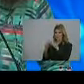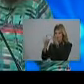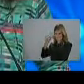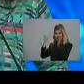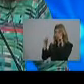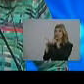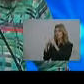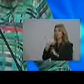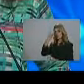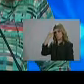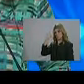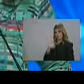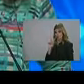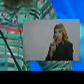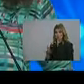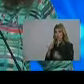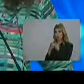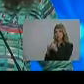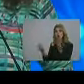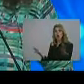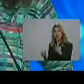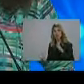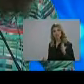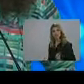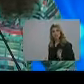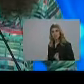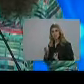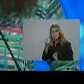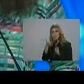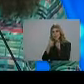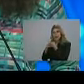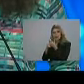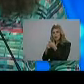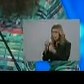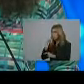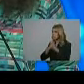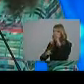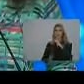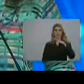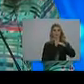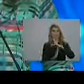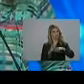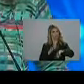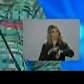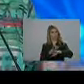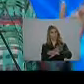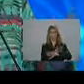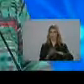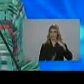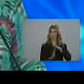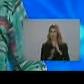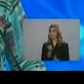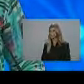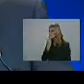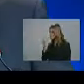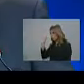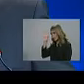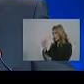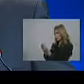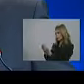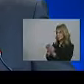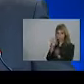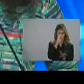de transporte. E nós temos hoje aqui um preço de passagem que inviabiliza o direito de ir e vir. Seu tempo, candidata, por favor. Desculpe. Pode concluir, pode